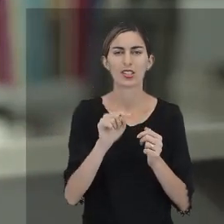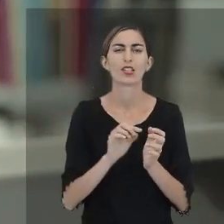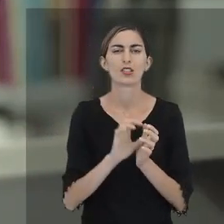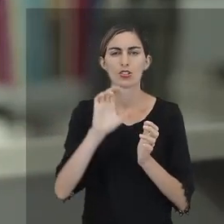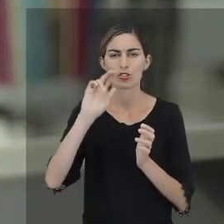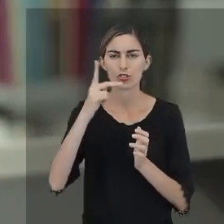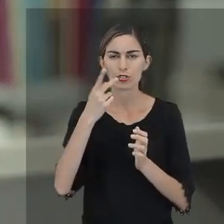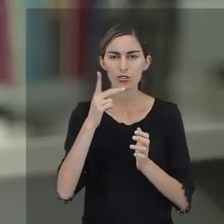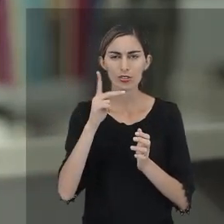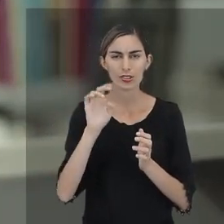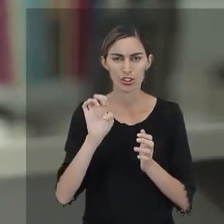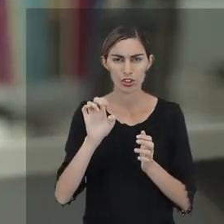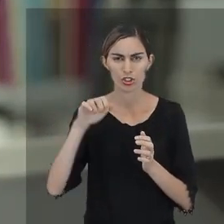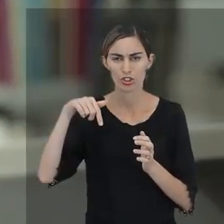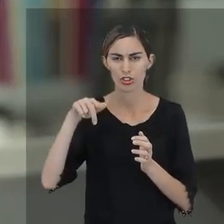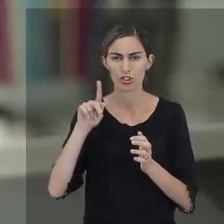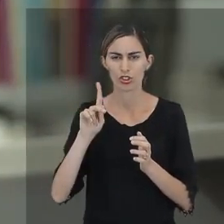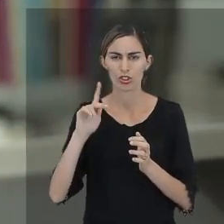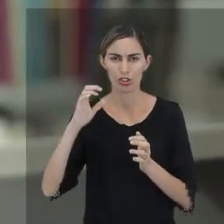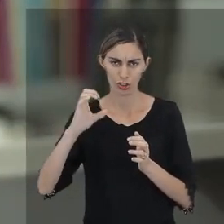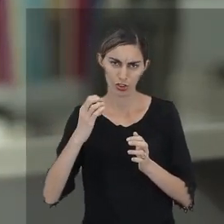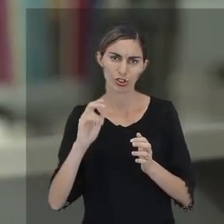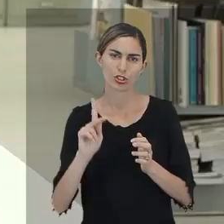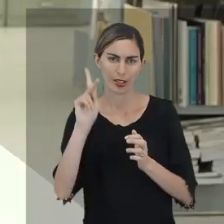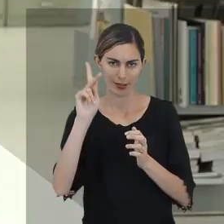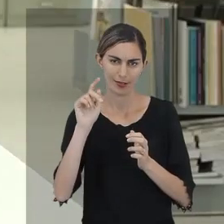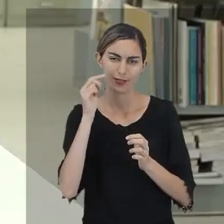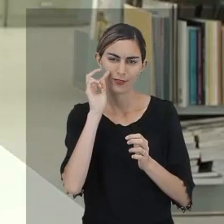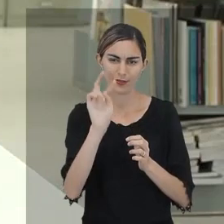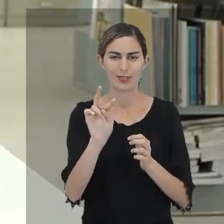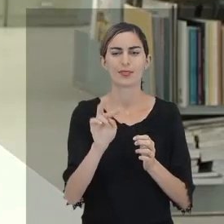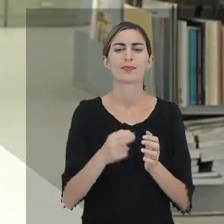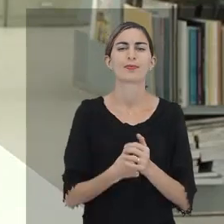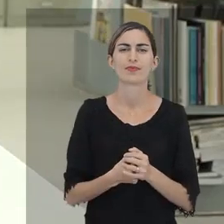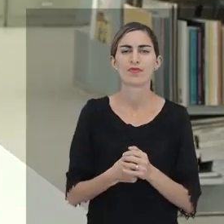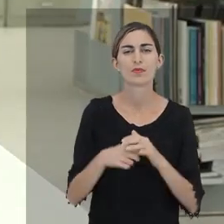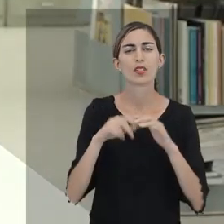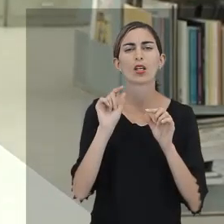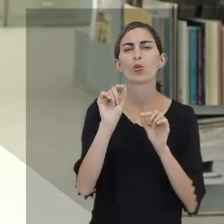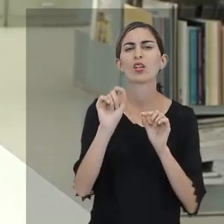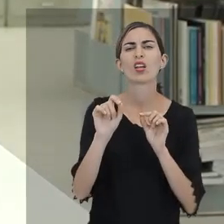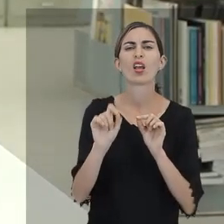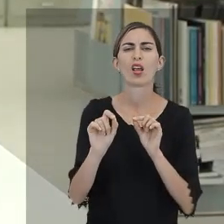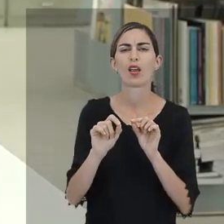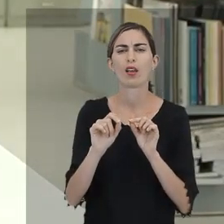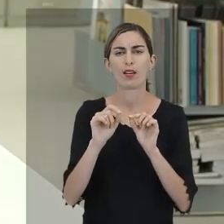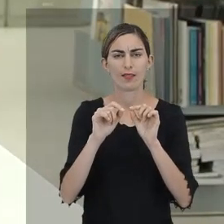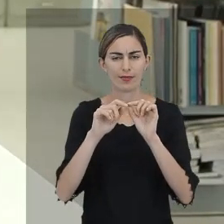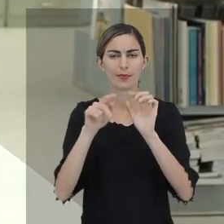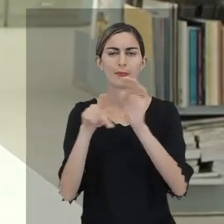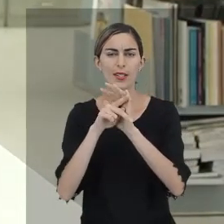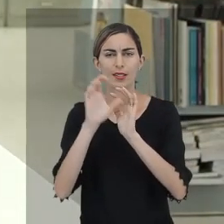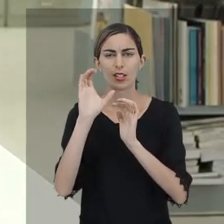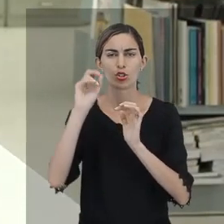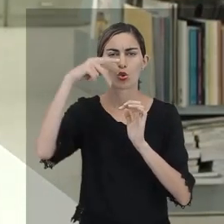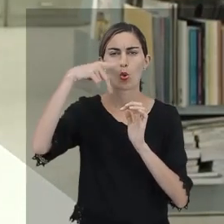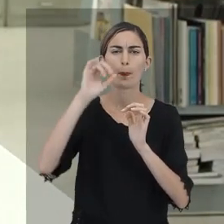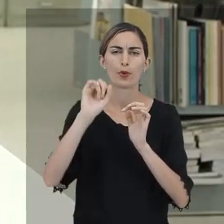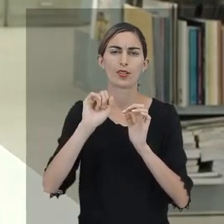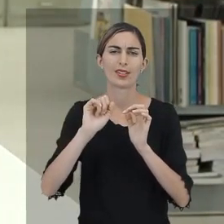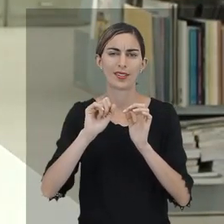xeque e se ele não clicar fica um cheque então nada mais é do que esse e se oponente que